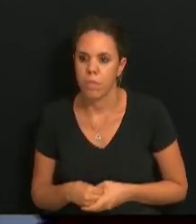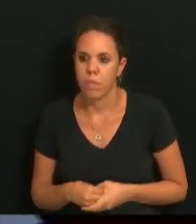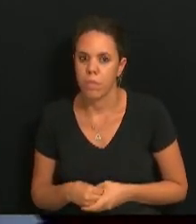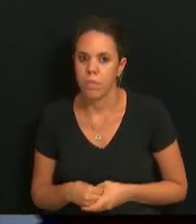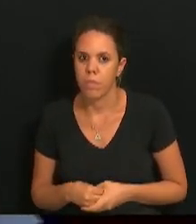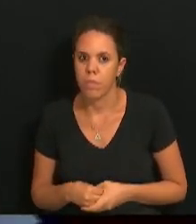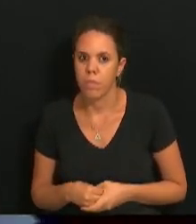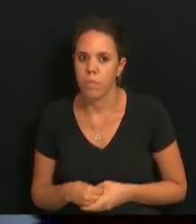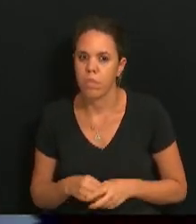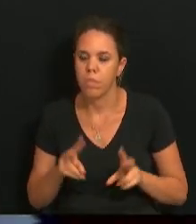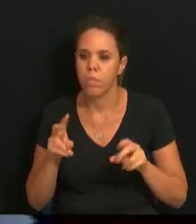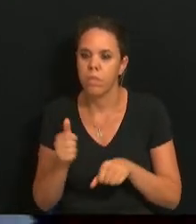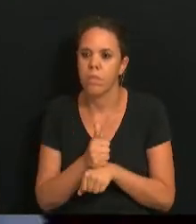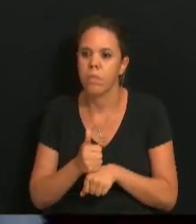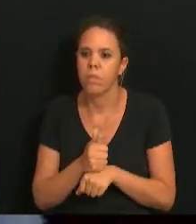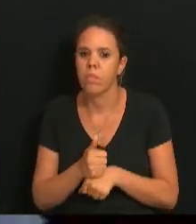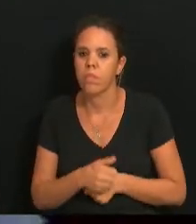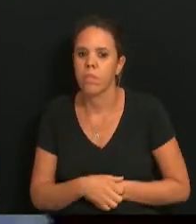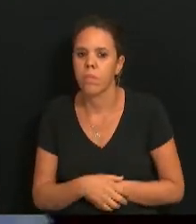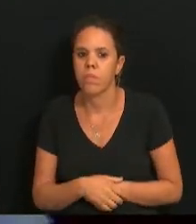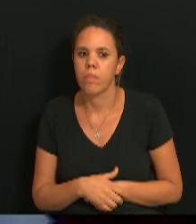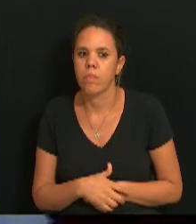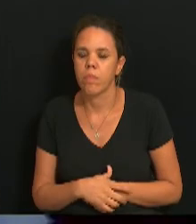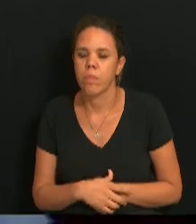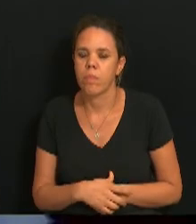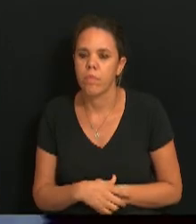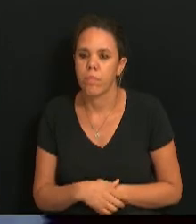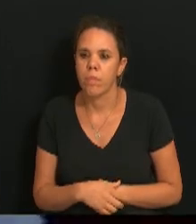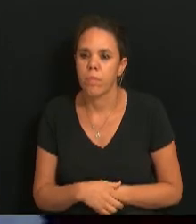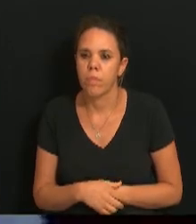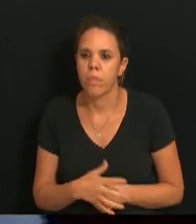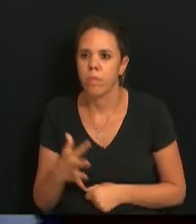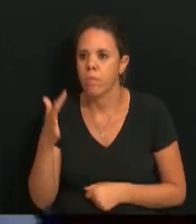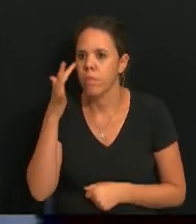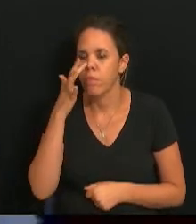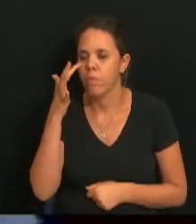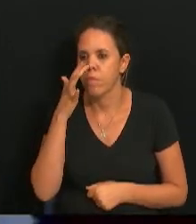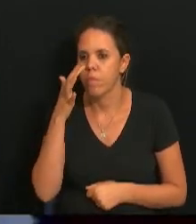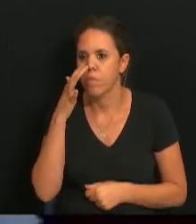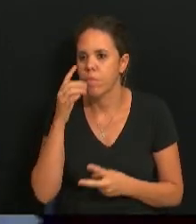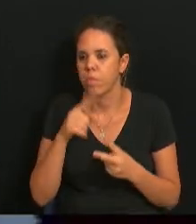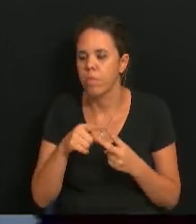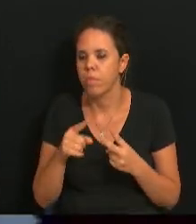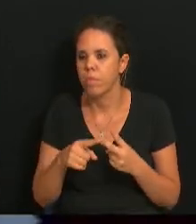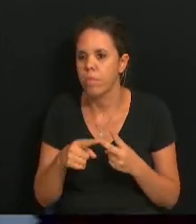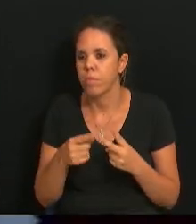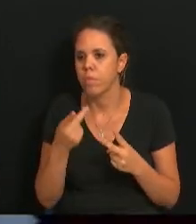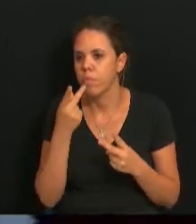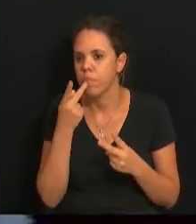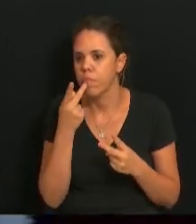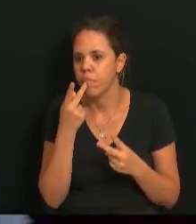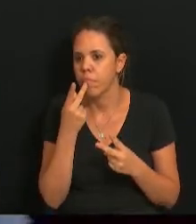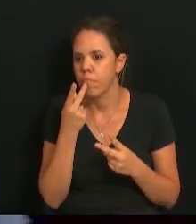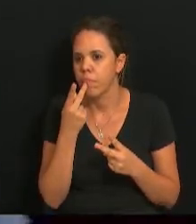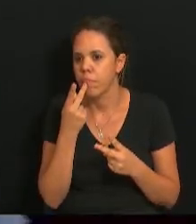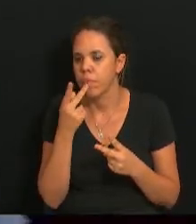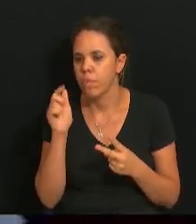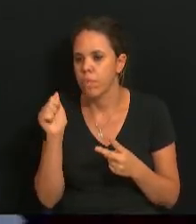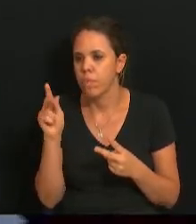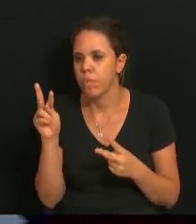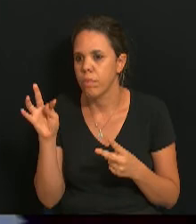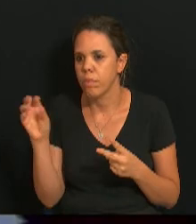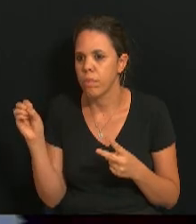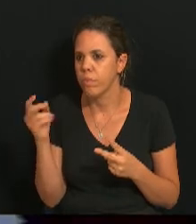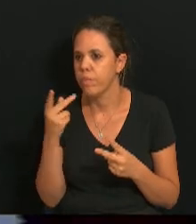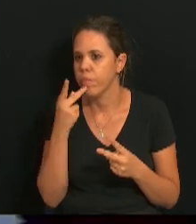do quadro de carreira, né? Me chamou a atenção aqui só 2 apontamentos. O que o Augusto tocou,